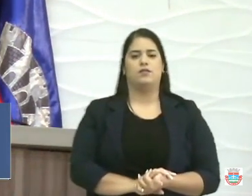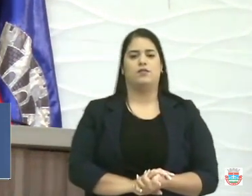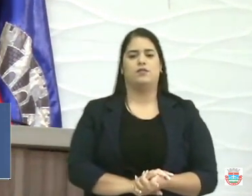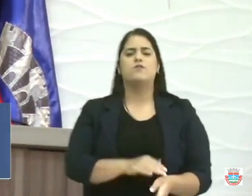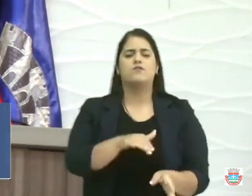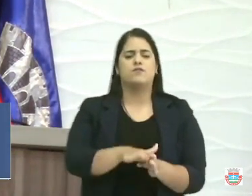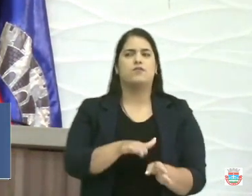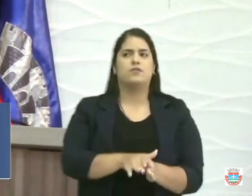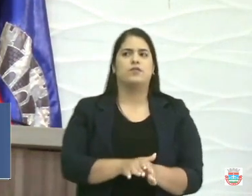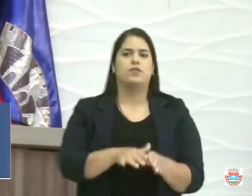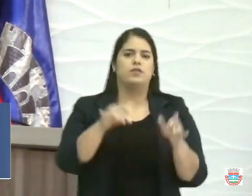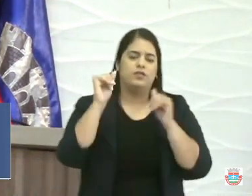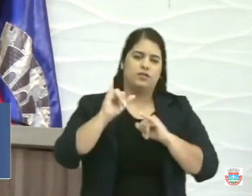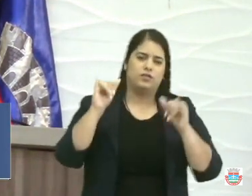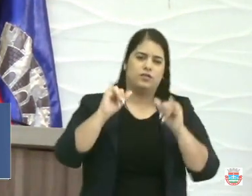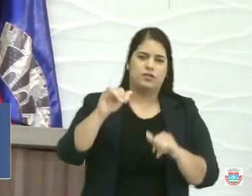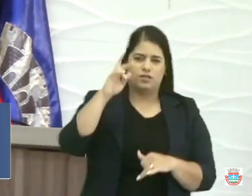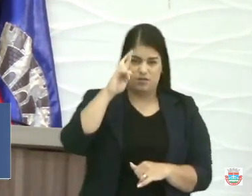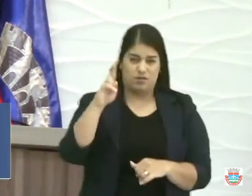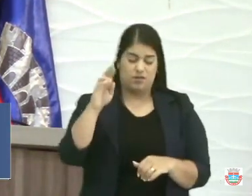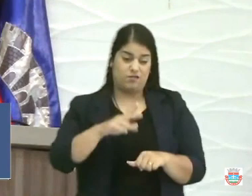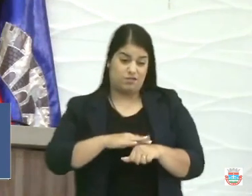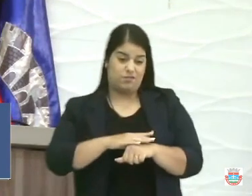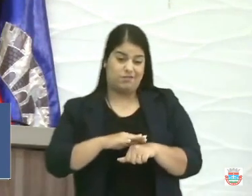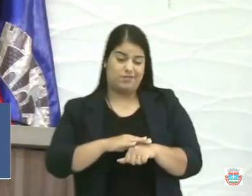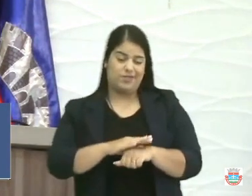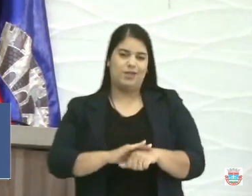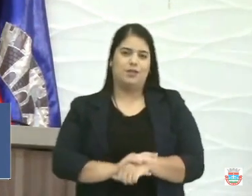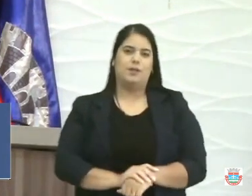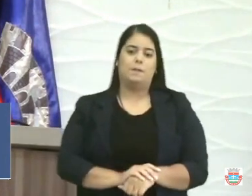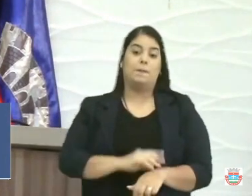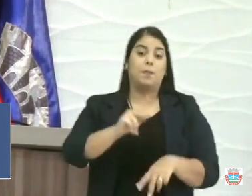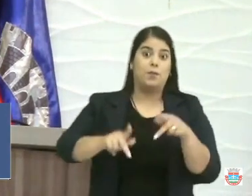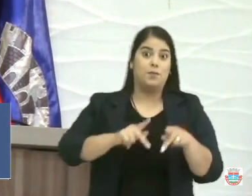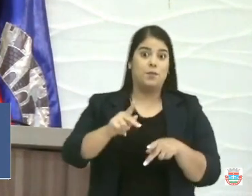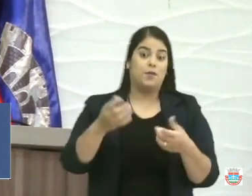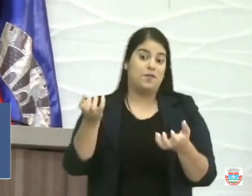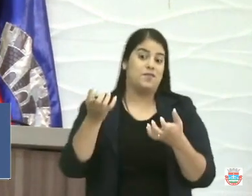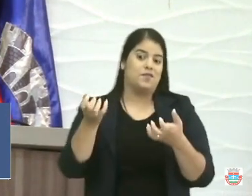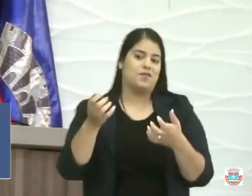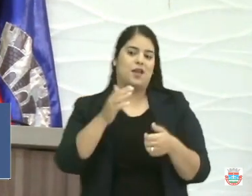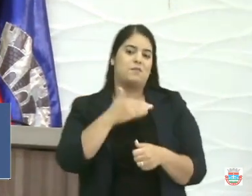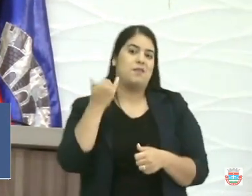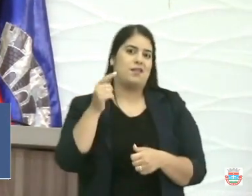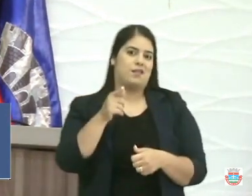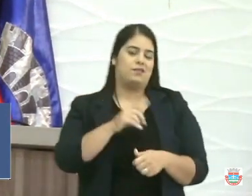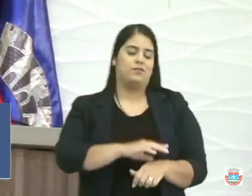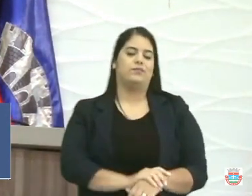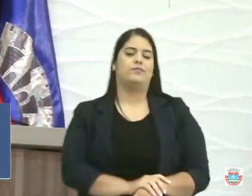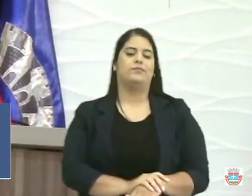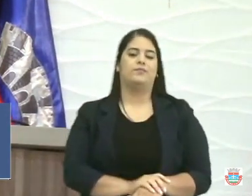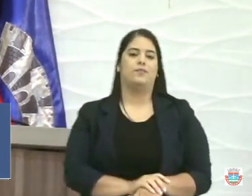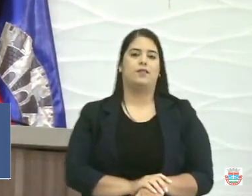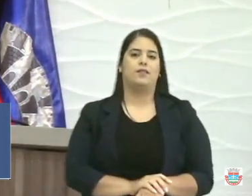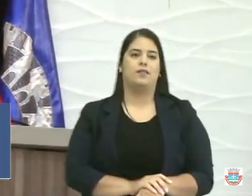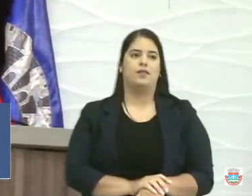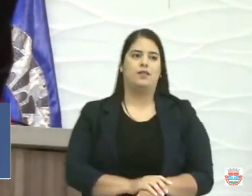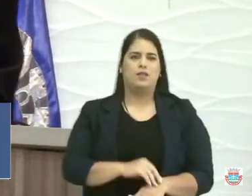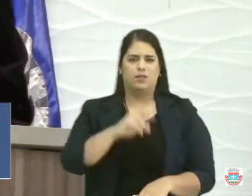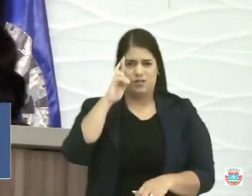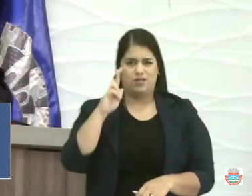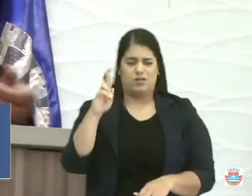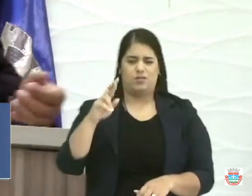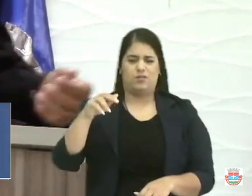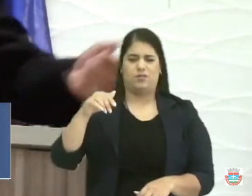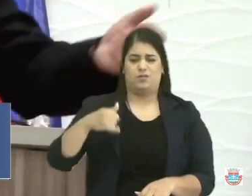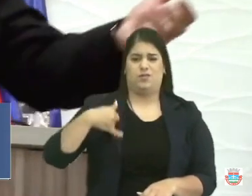Eu vim dizer que o senhor está meio doente. É para adoecer mesmo. Esse povo quer lhe matar. O senhor com 73 anos. Não